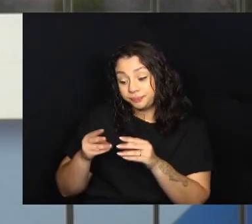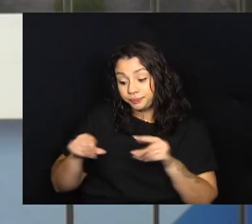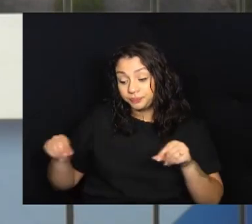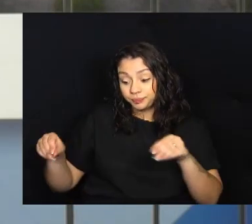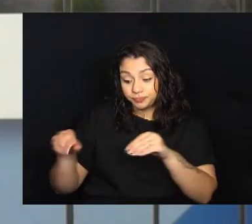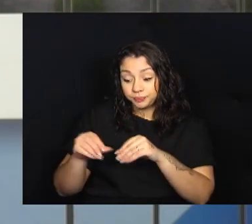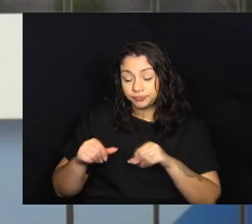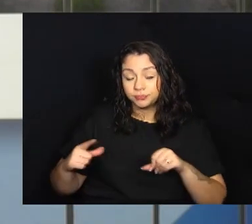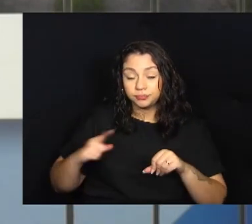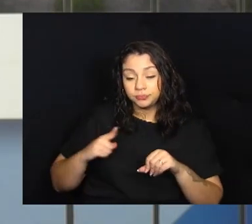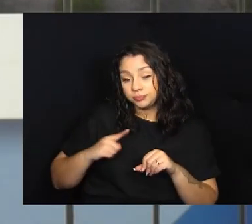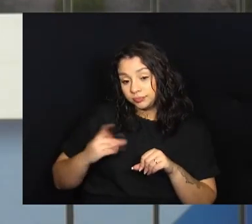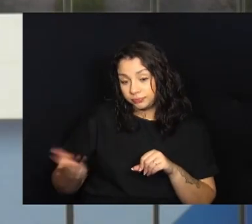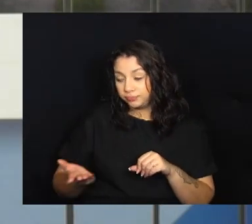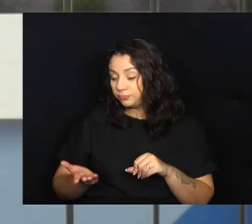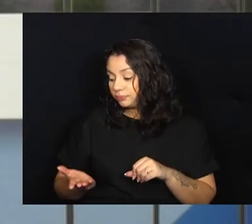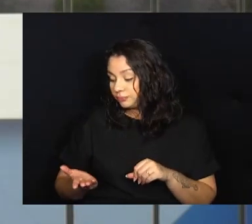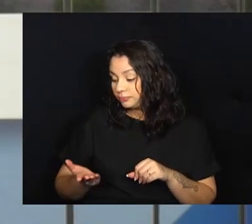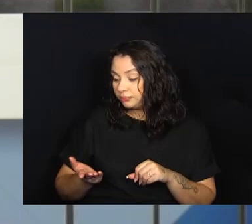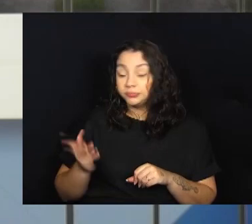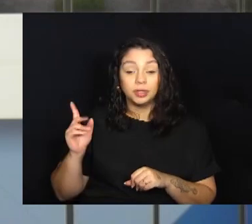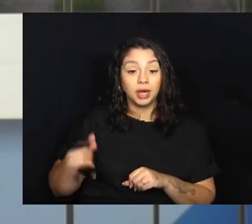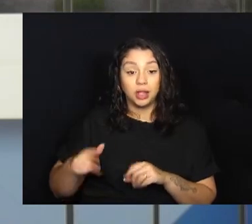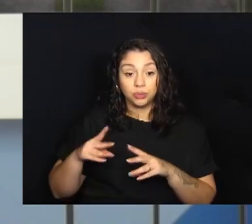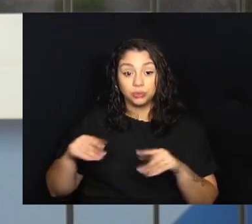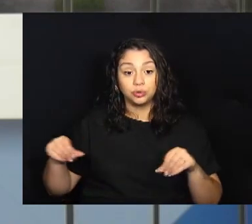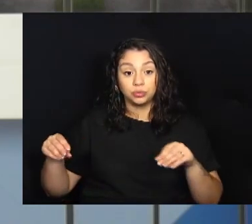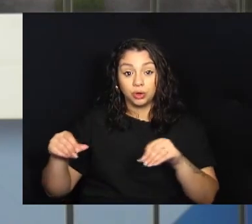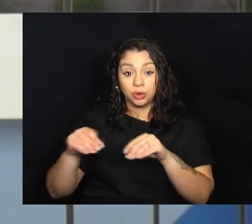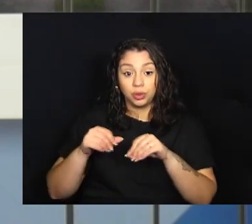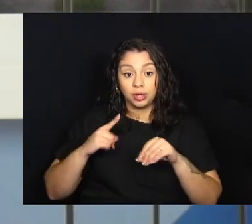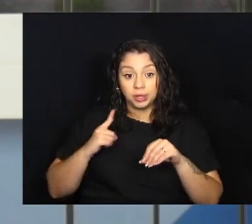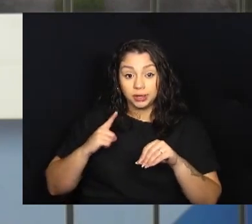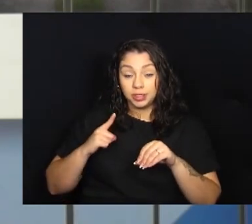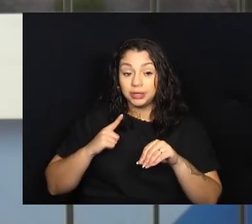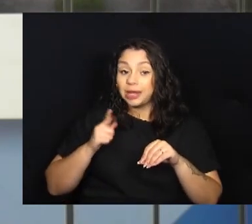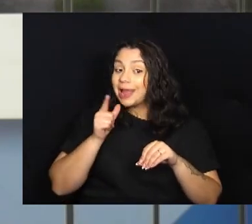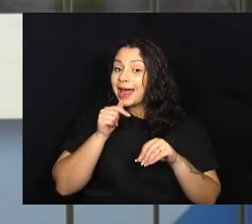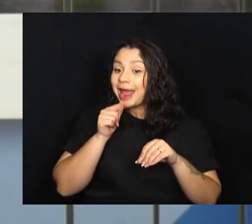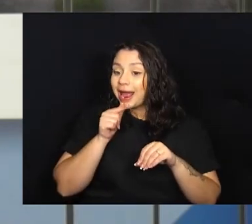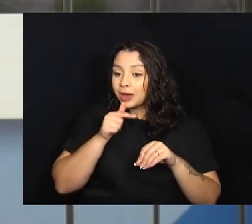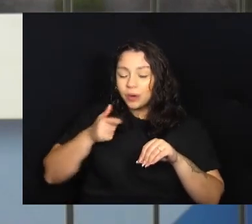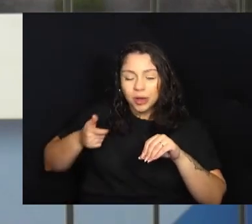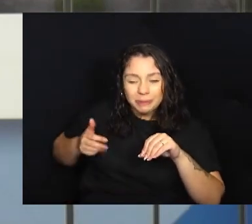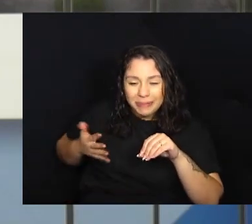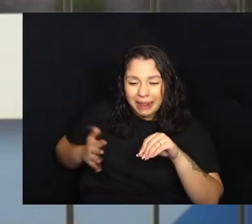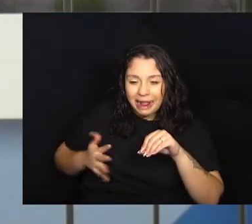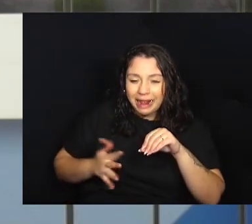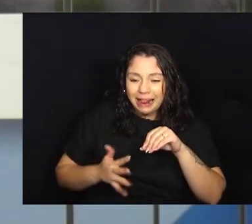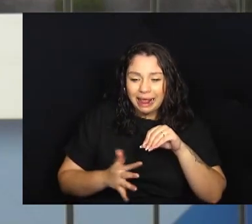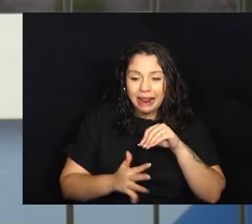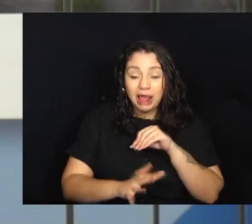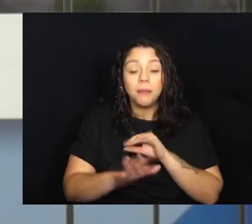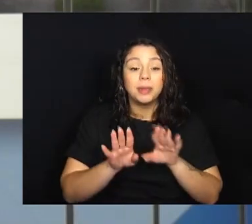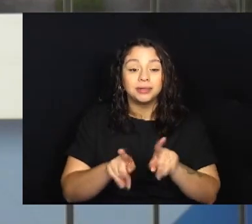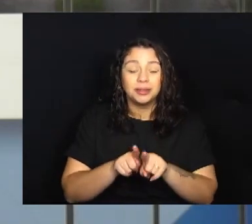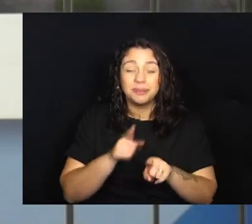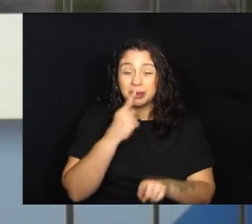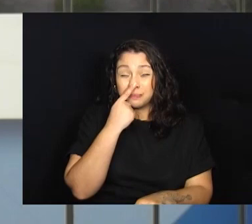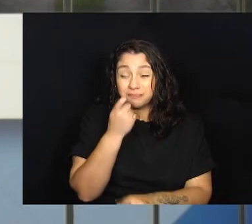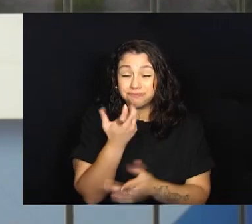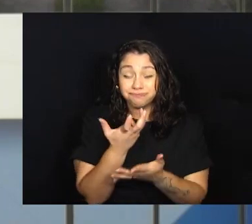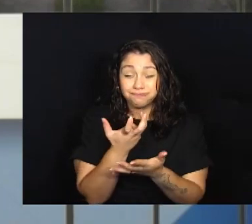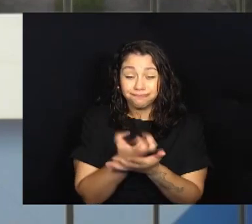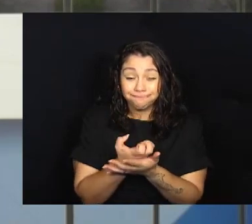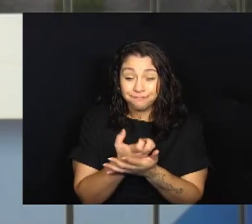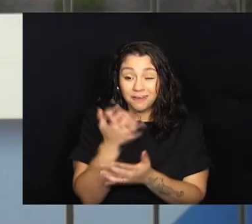solo lá ele é um solo fraturado, então a água ela entra muito fácil, mas ela se contamina muito fácil. E também,